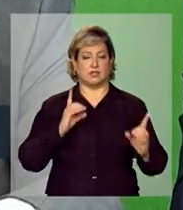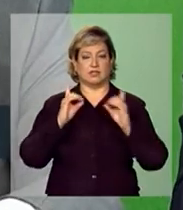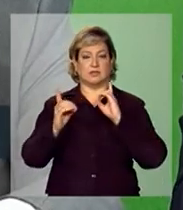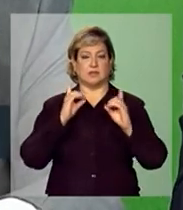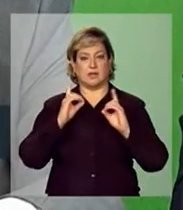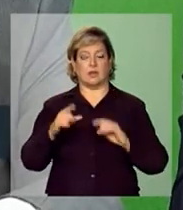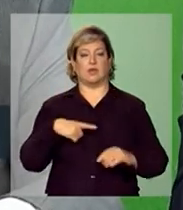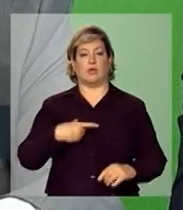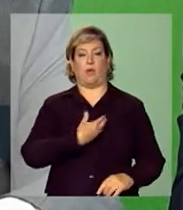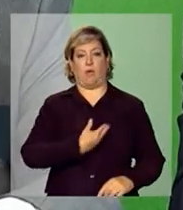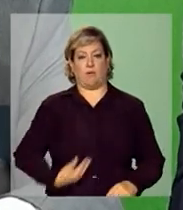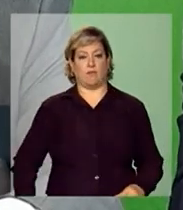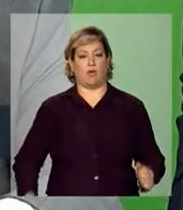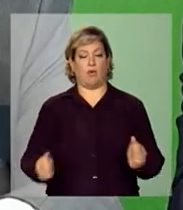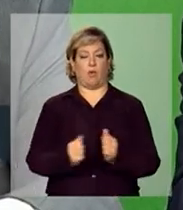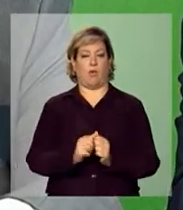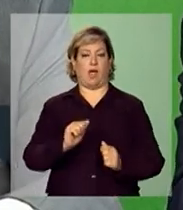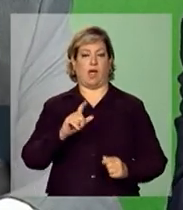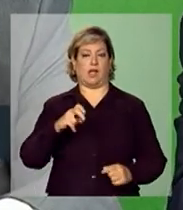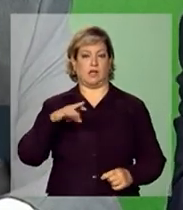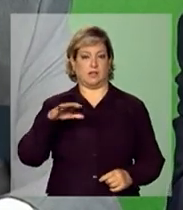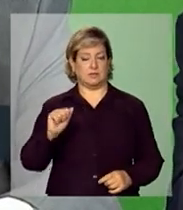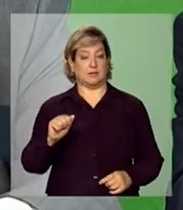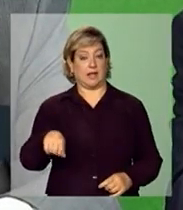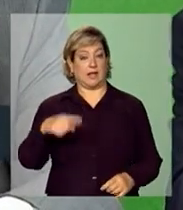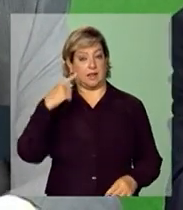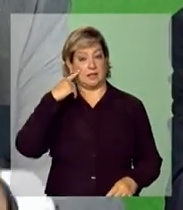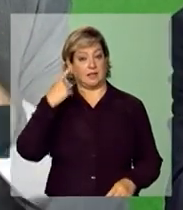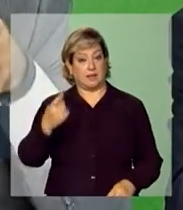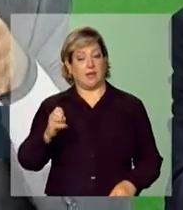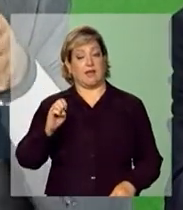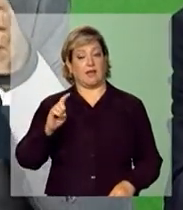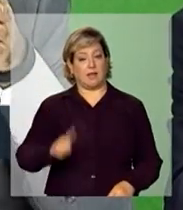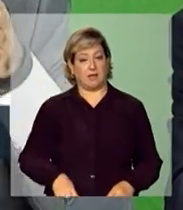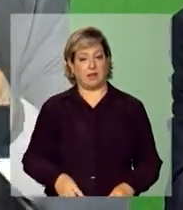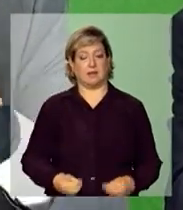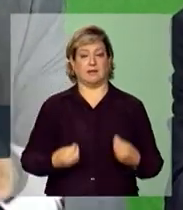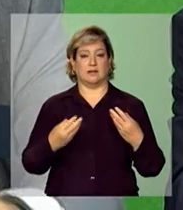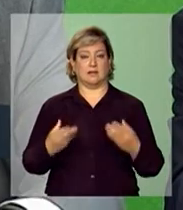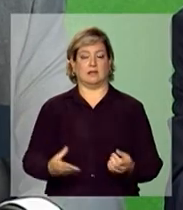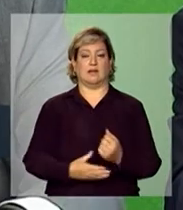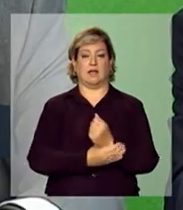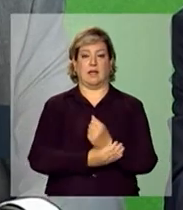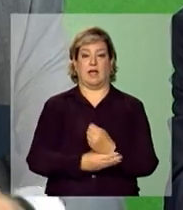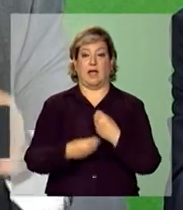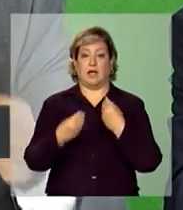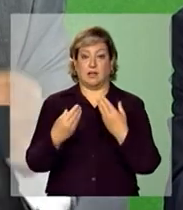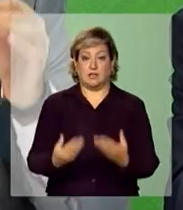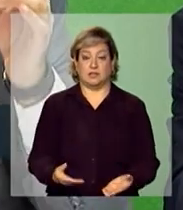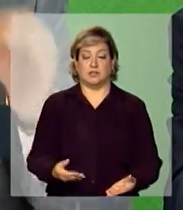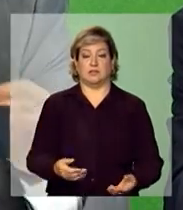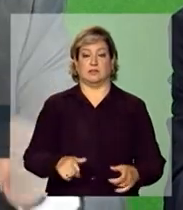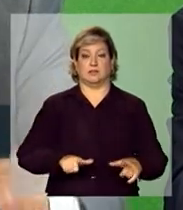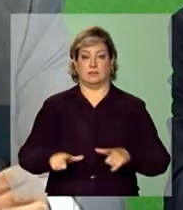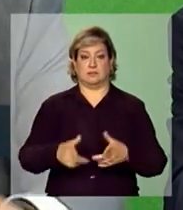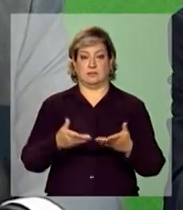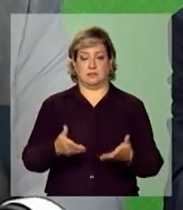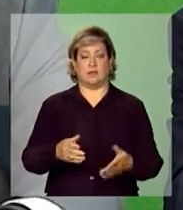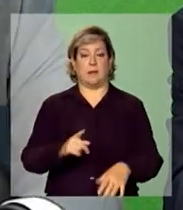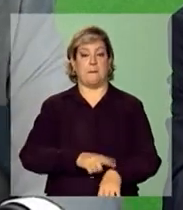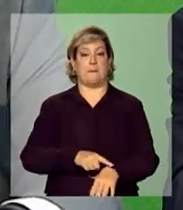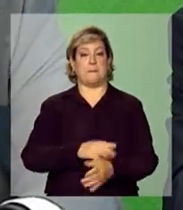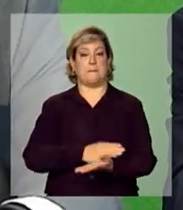do governo com as agências A ideia é evidentemente é garantido este modelo de atuação mas colocar